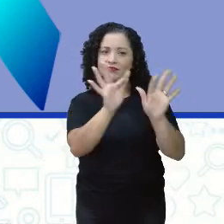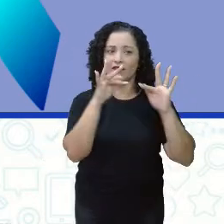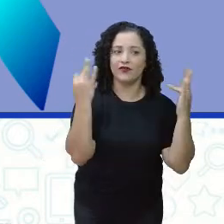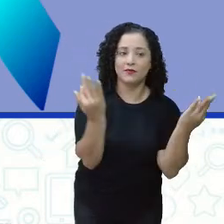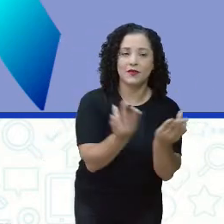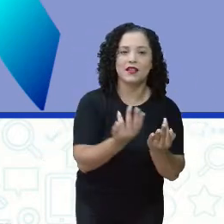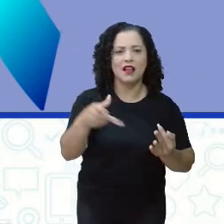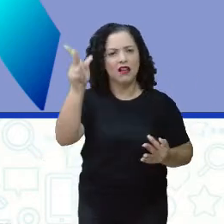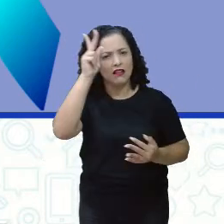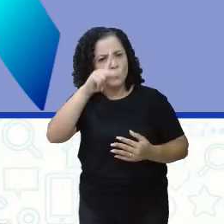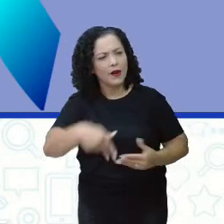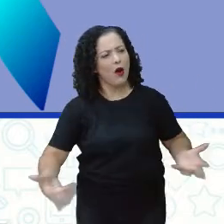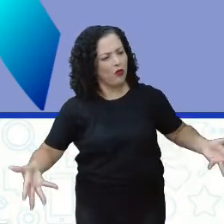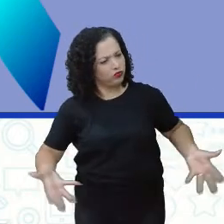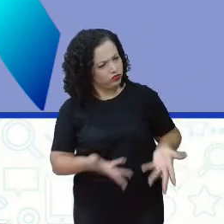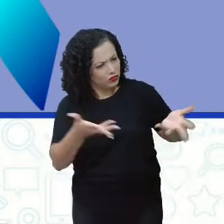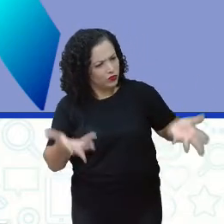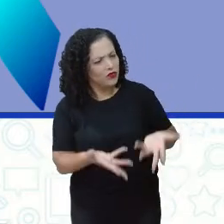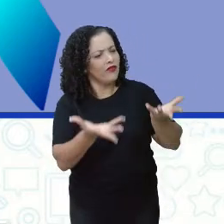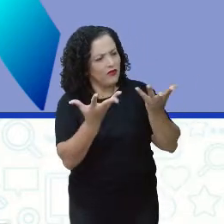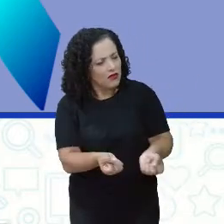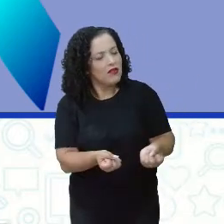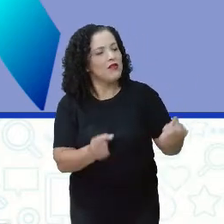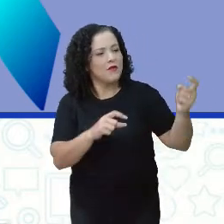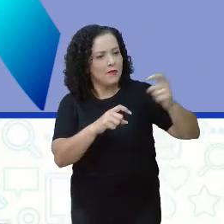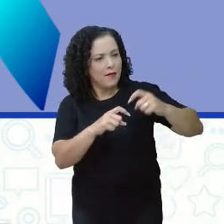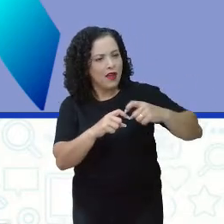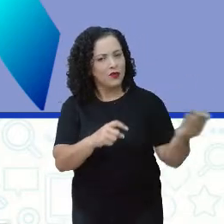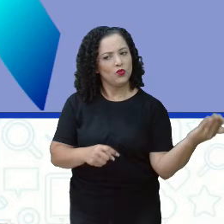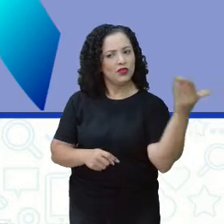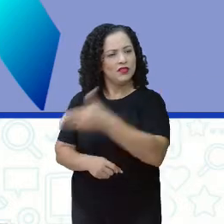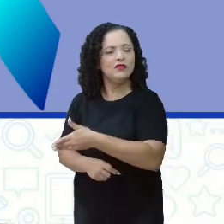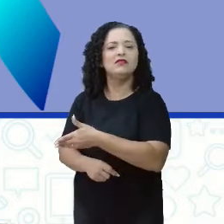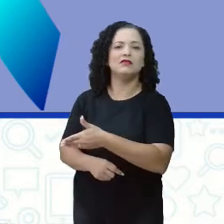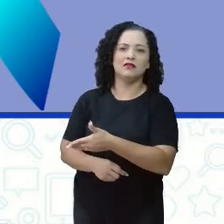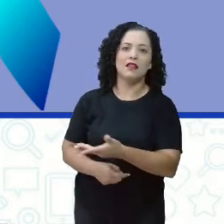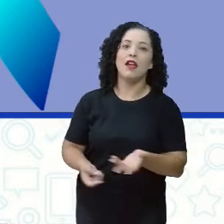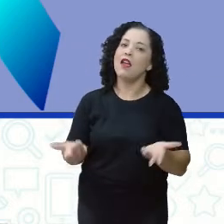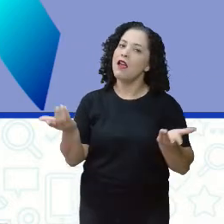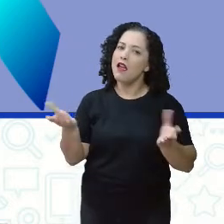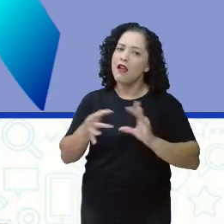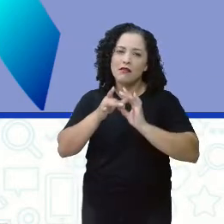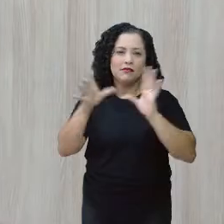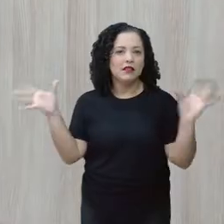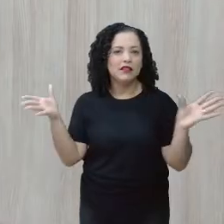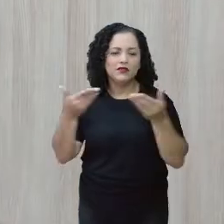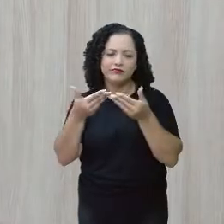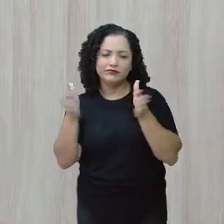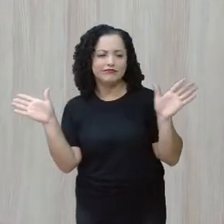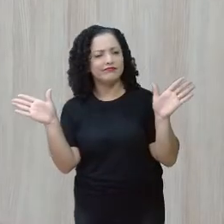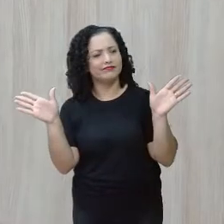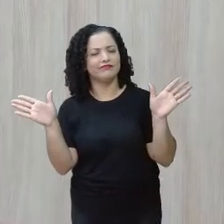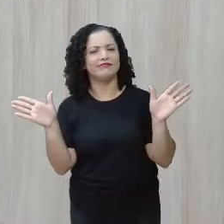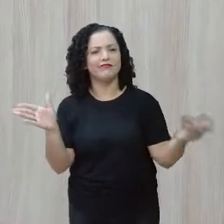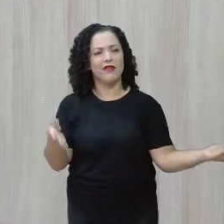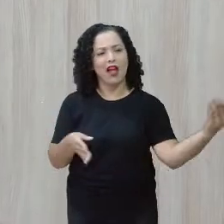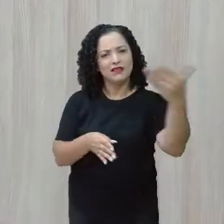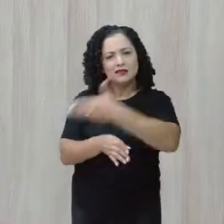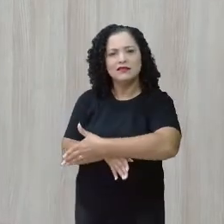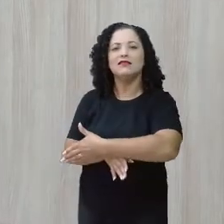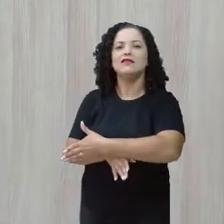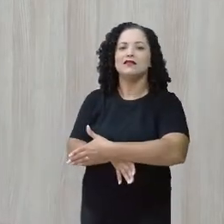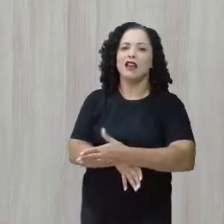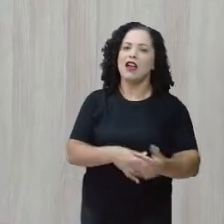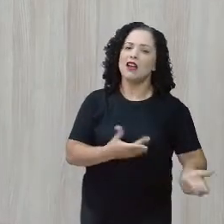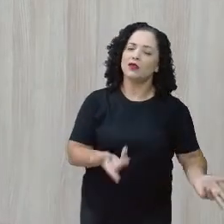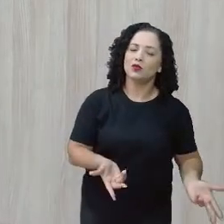que é um momento de aproveitar, porque lá no posto de saúde estão de portas abertas para todos nós durante o